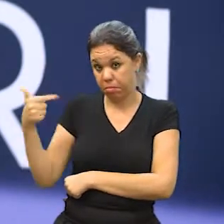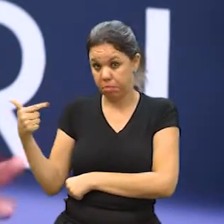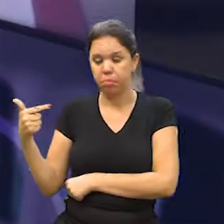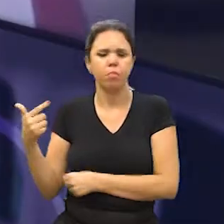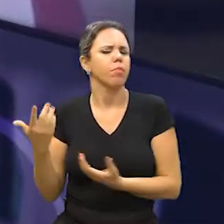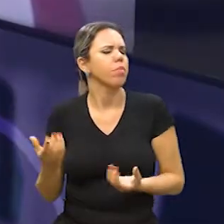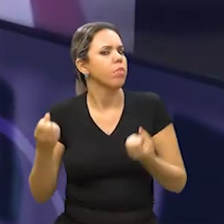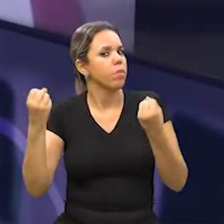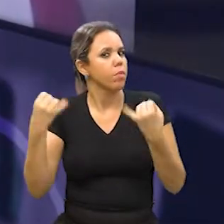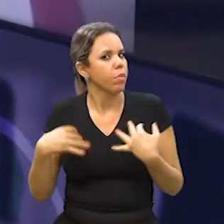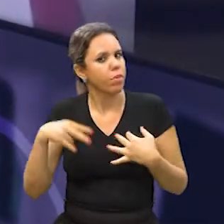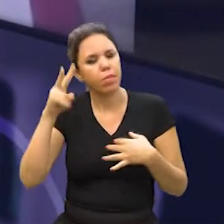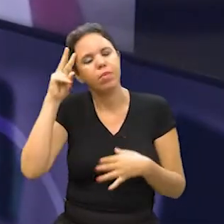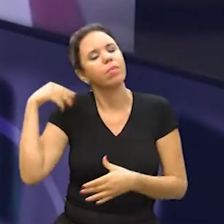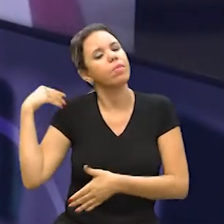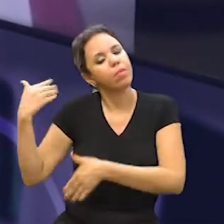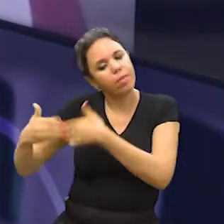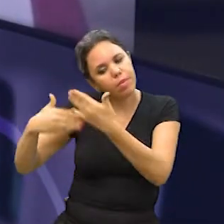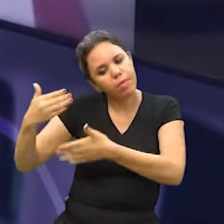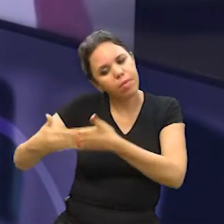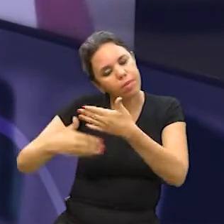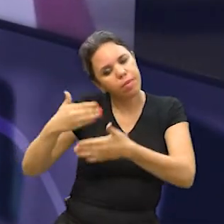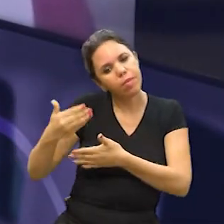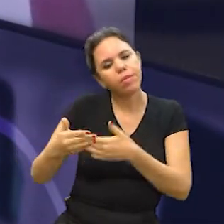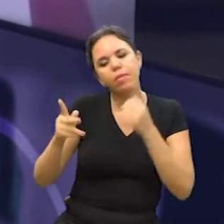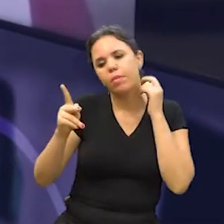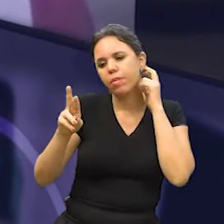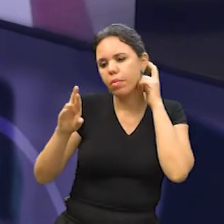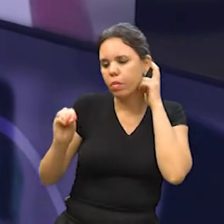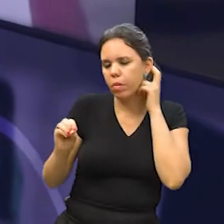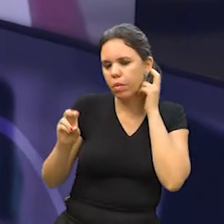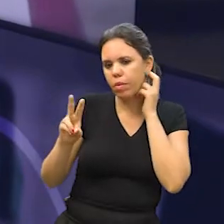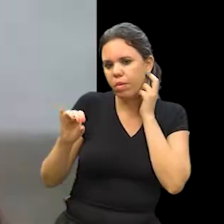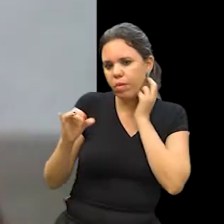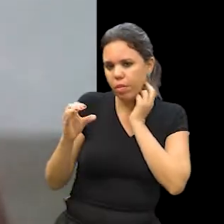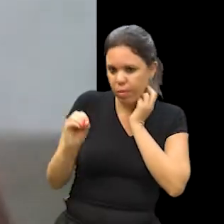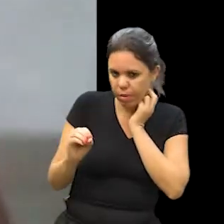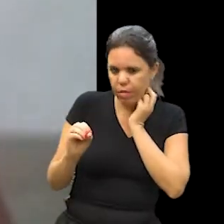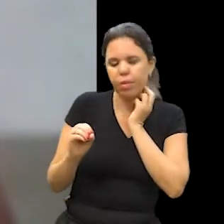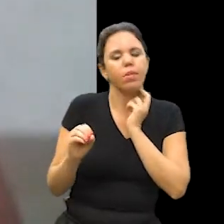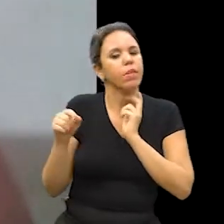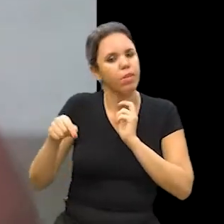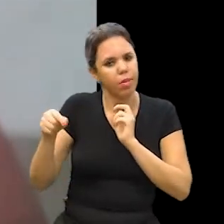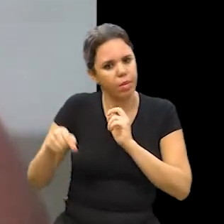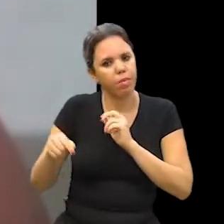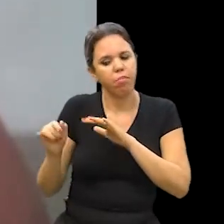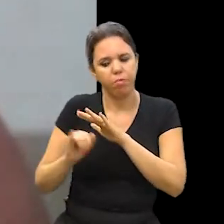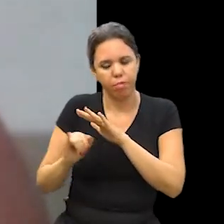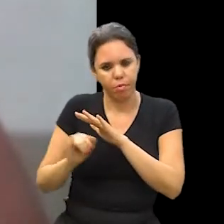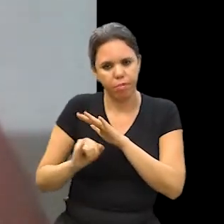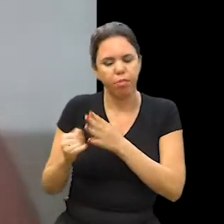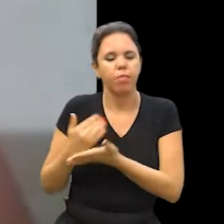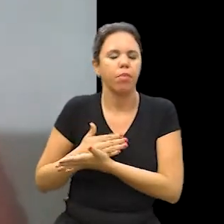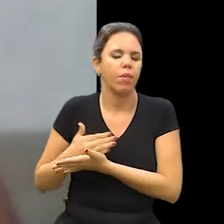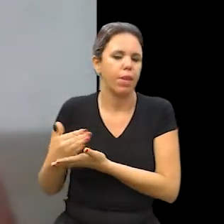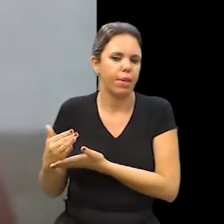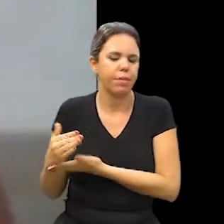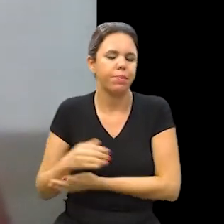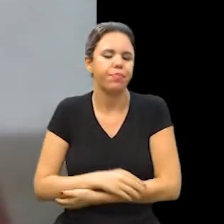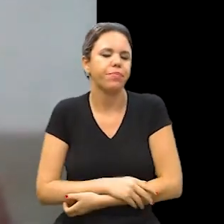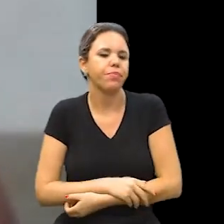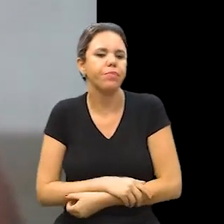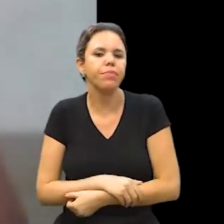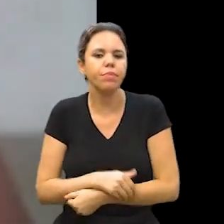1982. Conta um pouquinho para a gente dessa história do Provisão. Sim. Então, a Provisão, ela começa, né, com